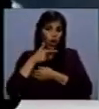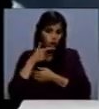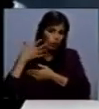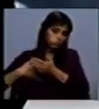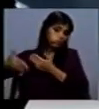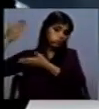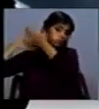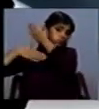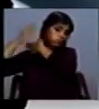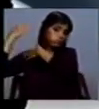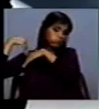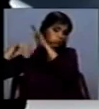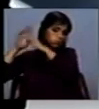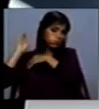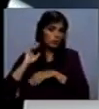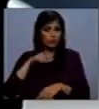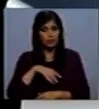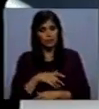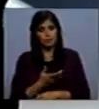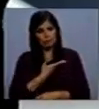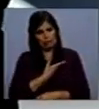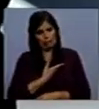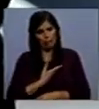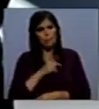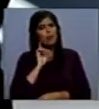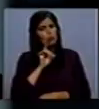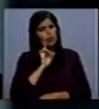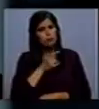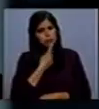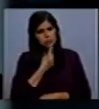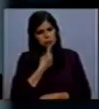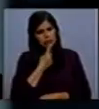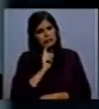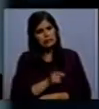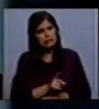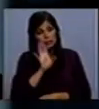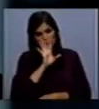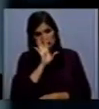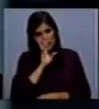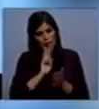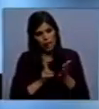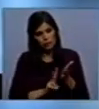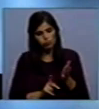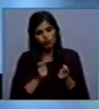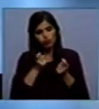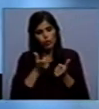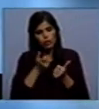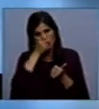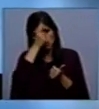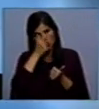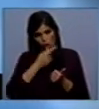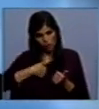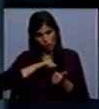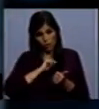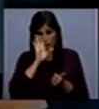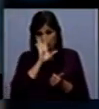dos impérios de outros anos é importante nós percebemos isso os cães mais leves um carinho da nossa história e ciência